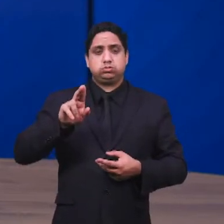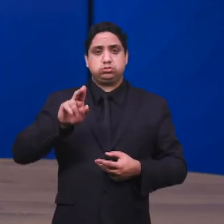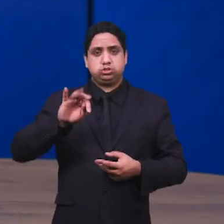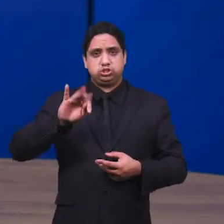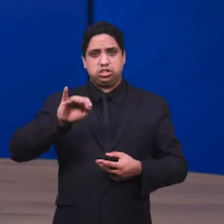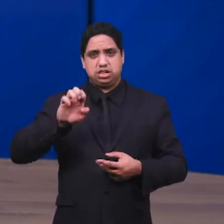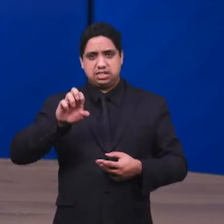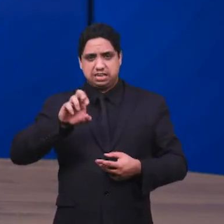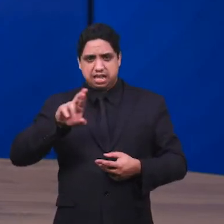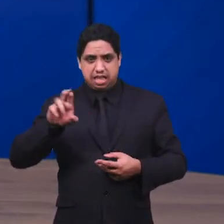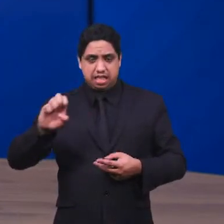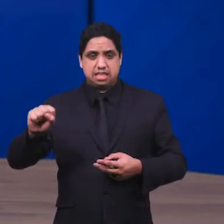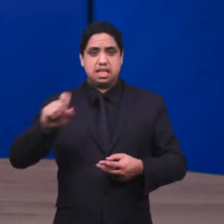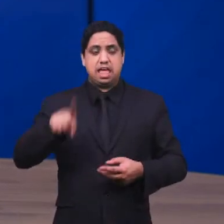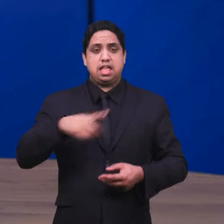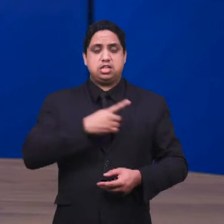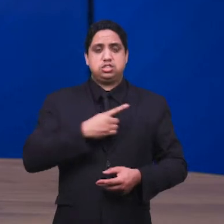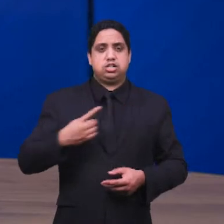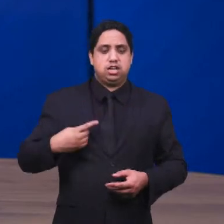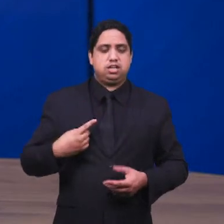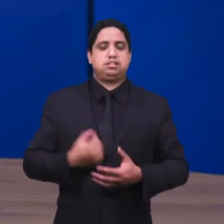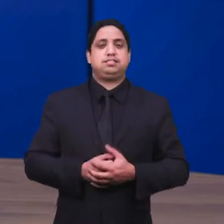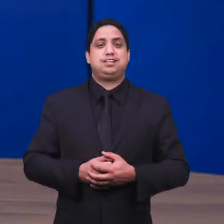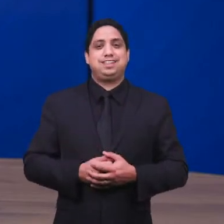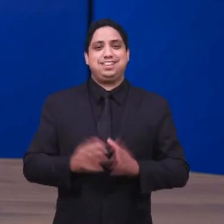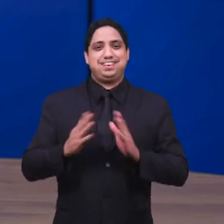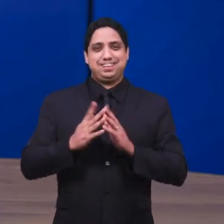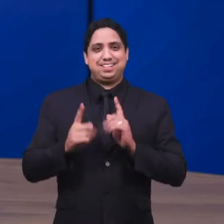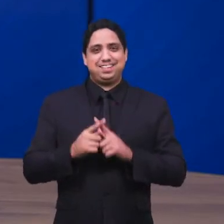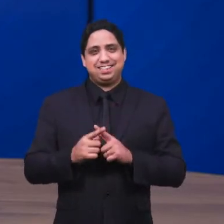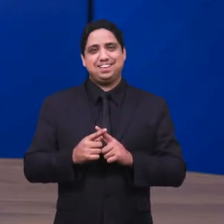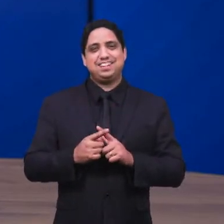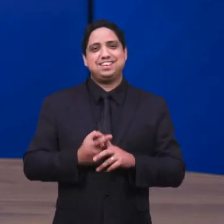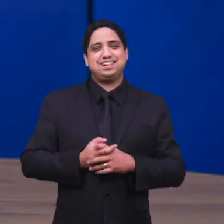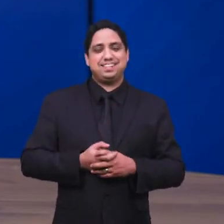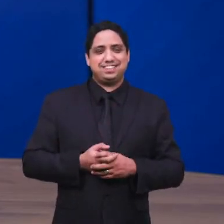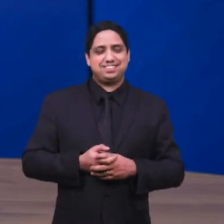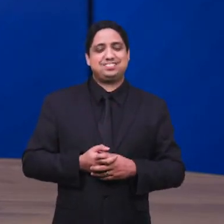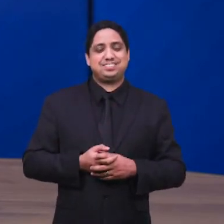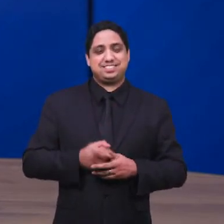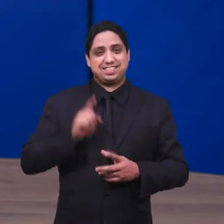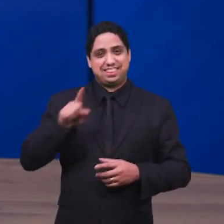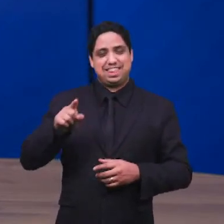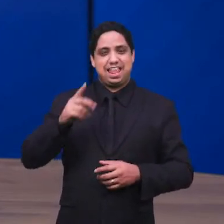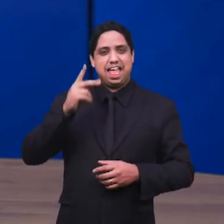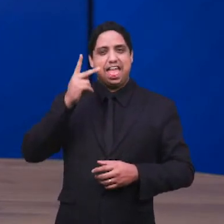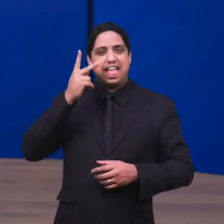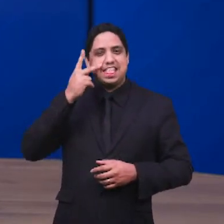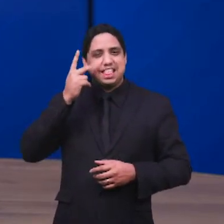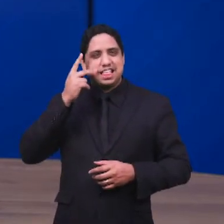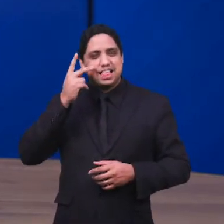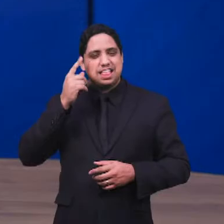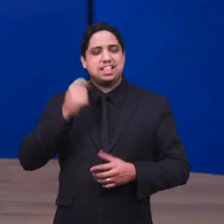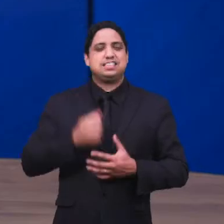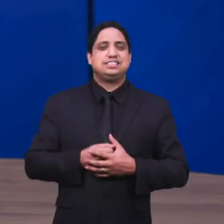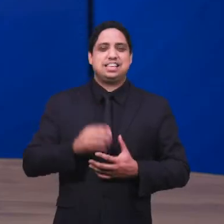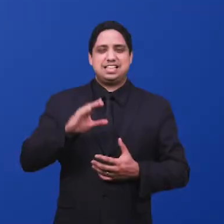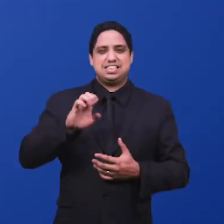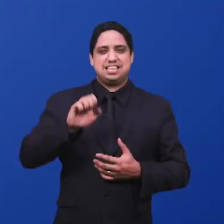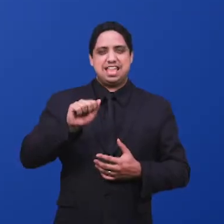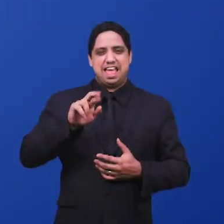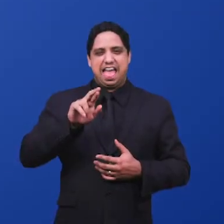Gutierrez Castro. É da nossa igreja lá em Quixeramobim, no estado do Ceará. Vamos então à resposta. A paz do Senhor,